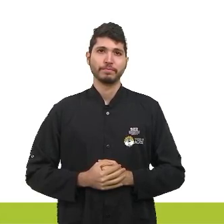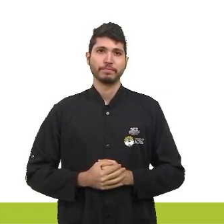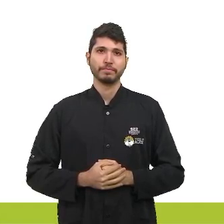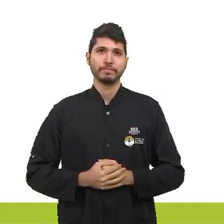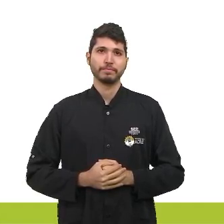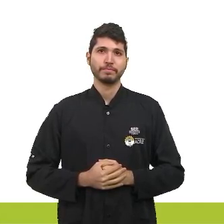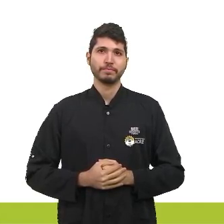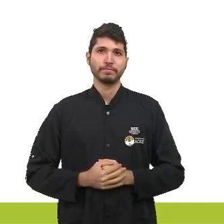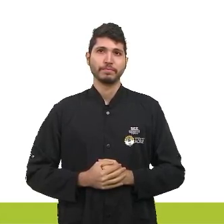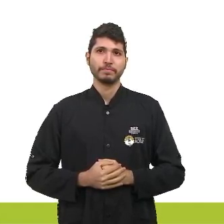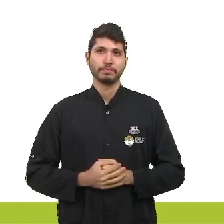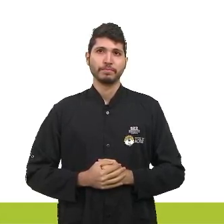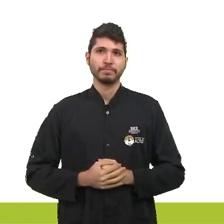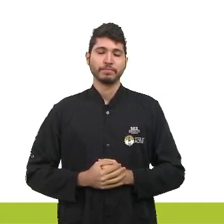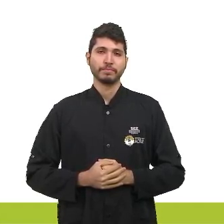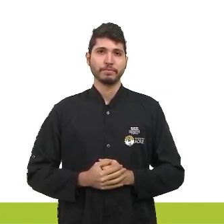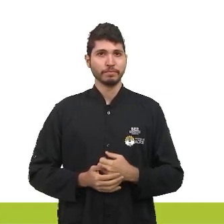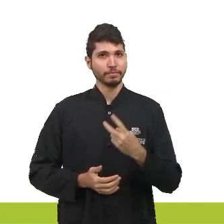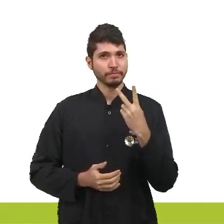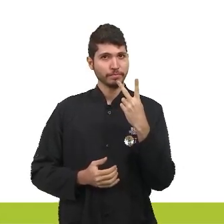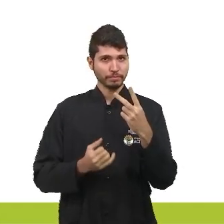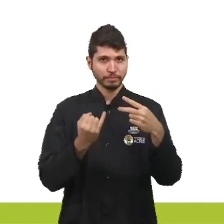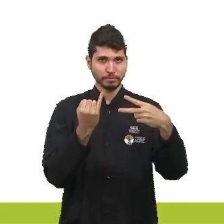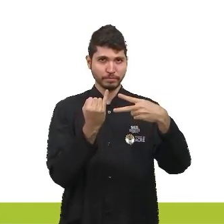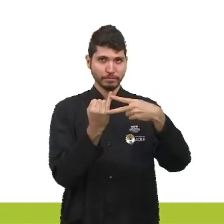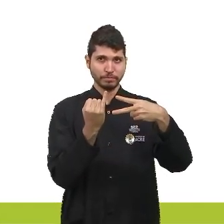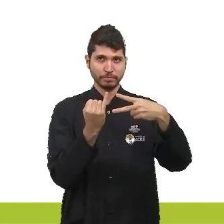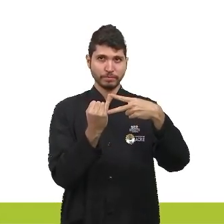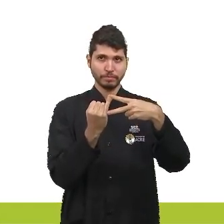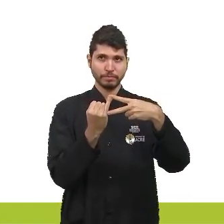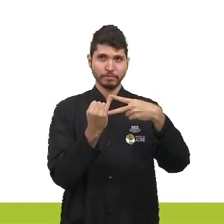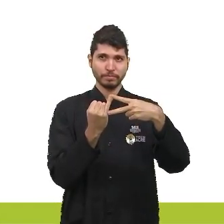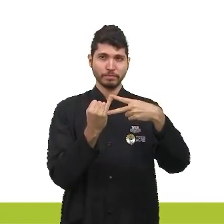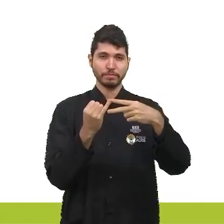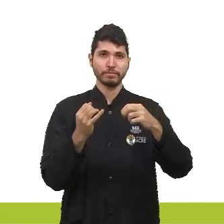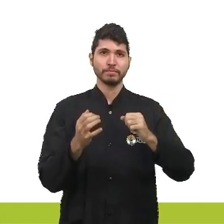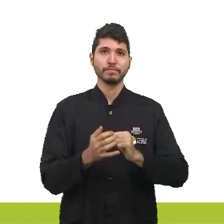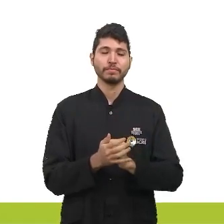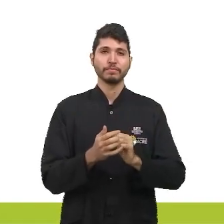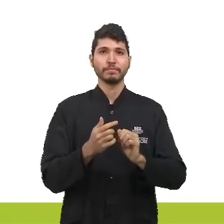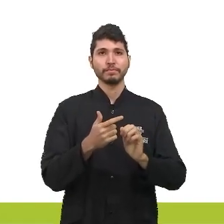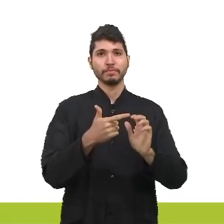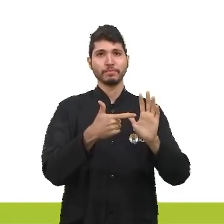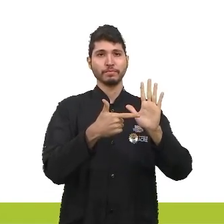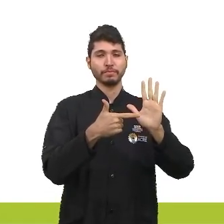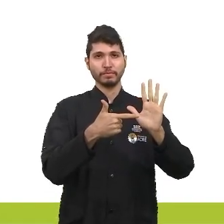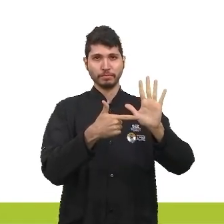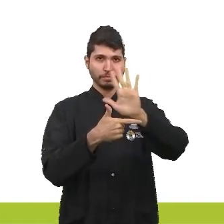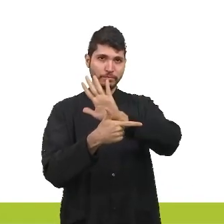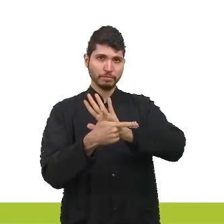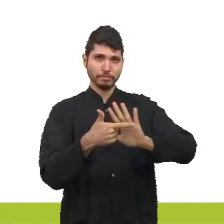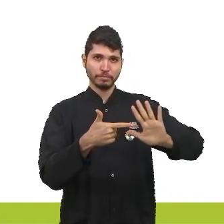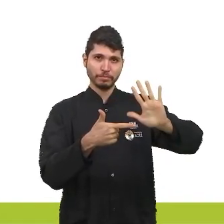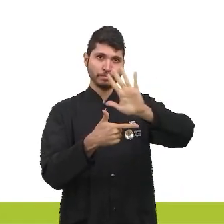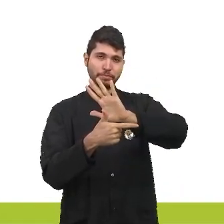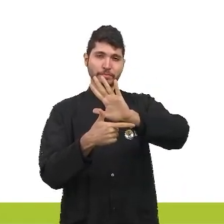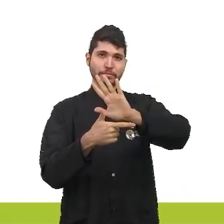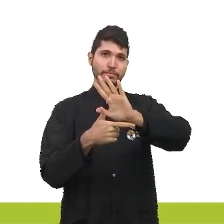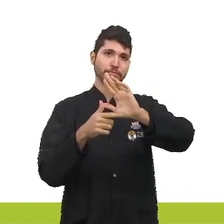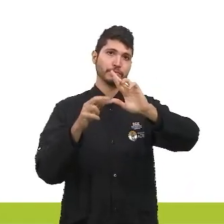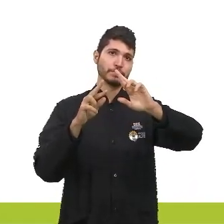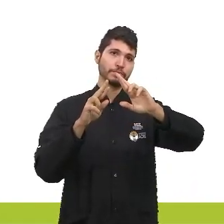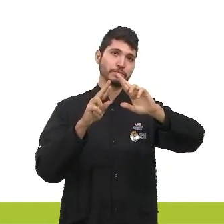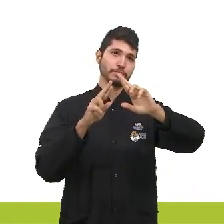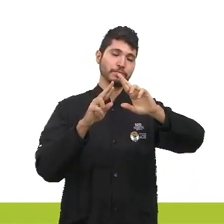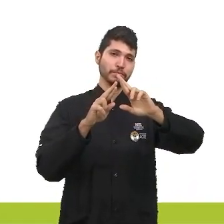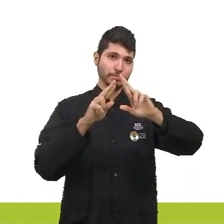A primeira condição: dois polígonos não estão no mesmo plano. Por exemplo, veja esse